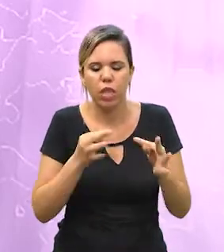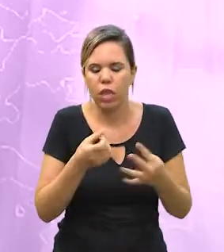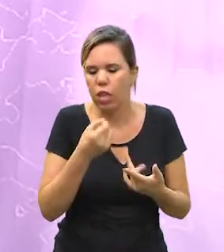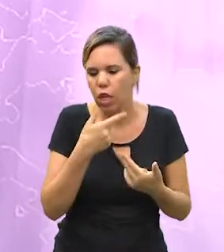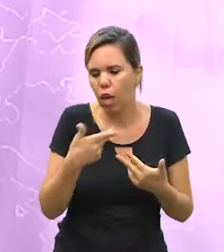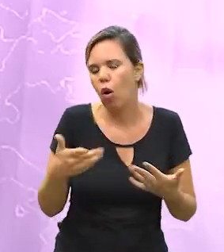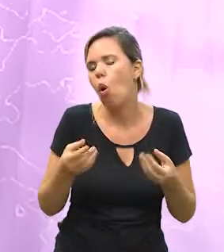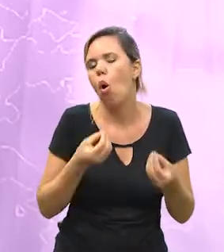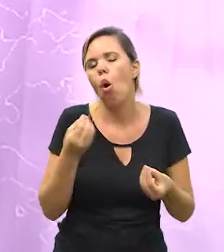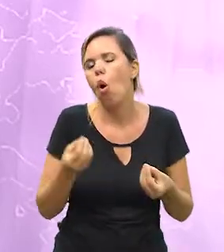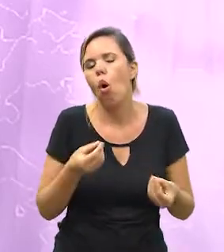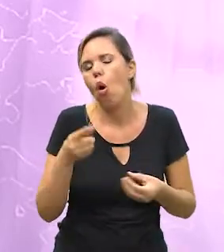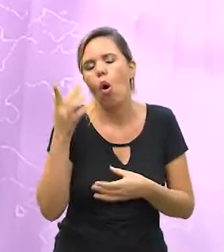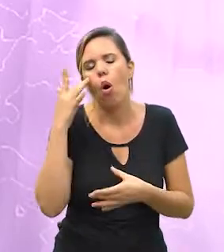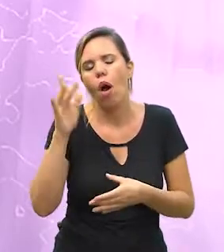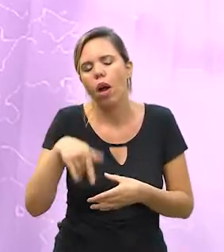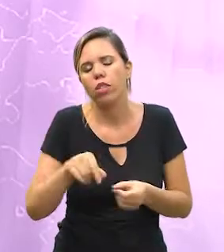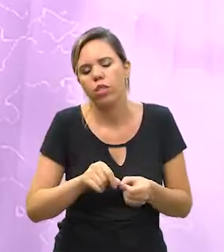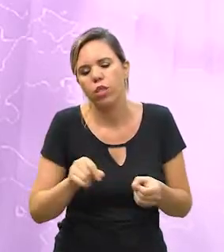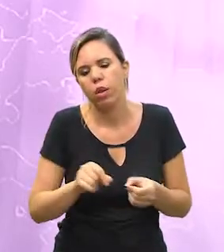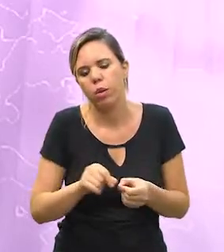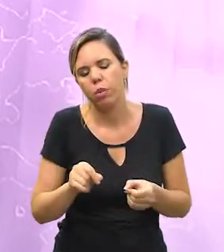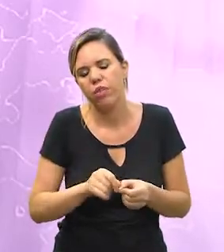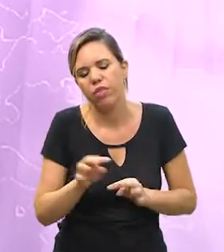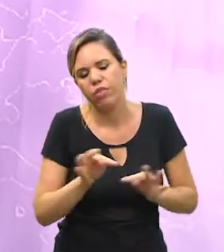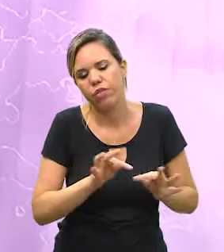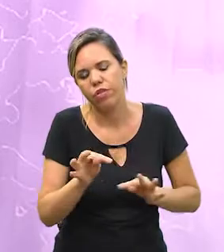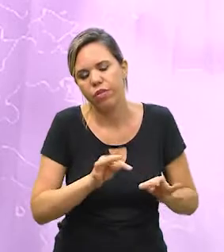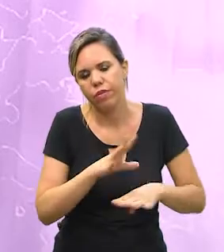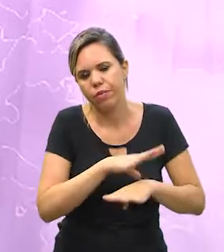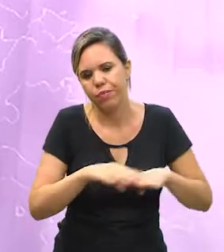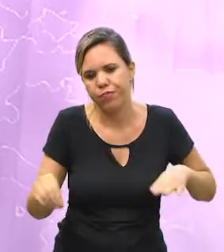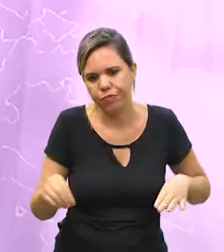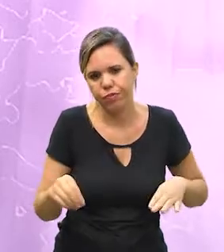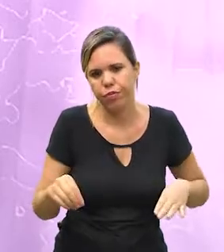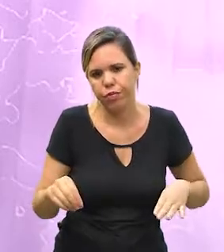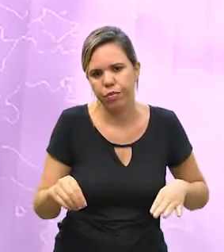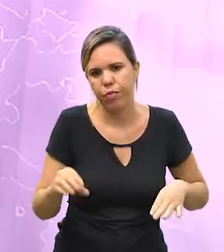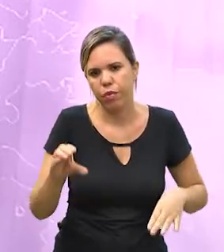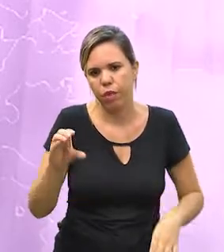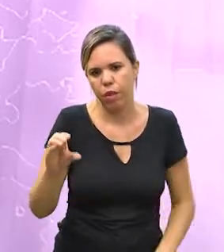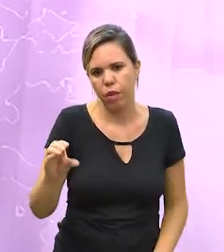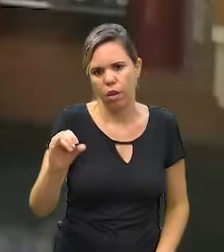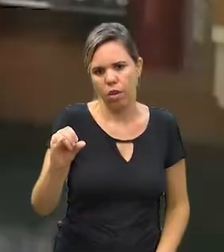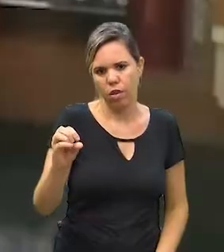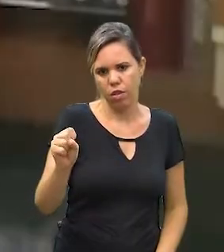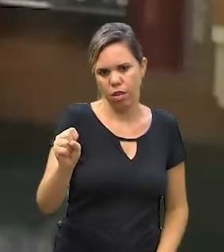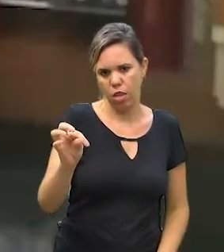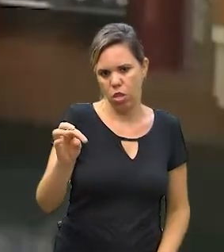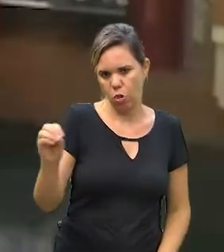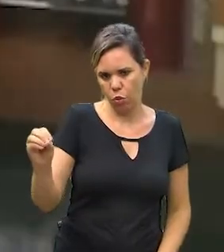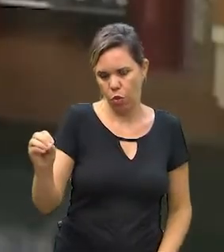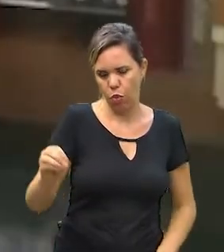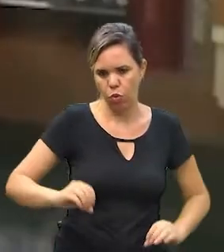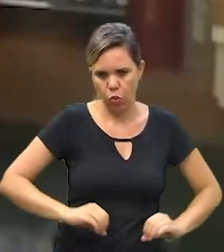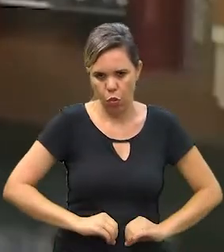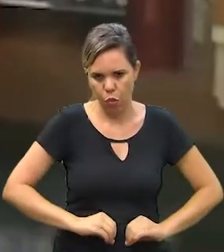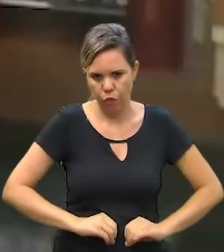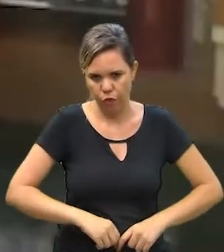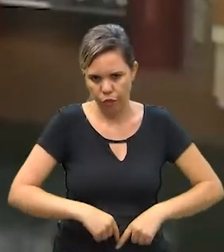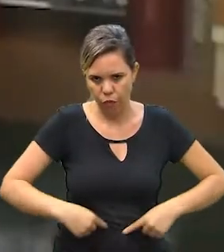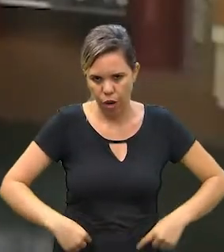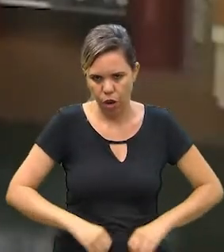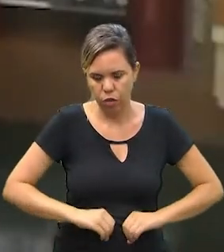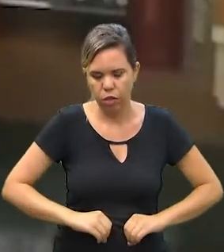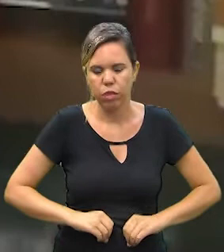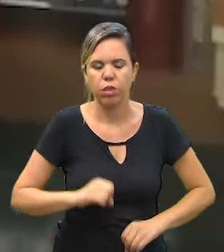através de remédios? Qual que é a situação para até tratar essa situação aí do cisto no ovário? Então, o cisto, se ele